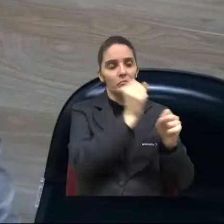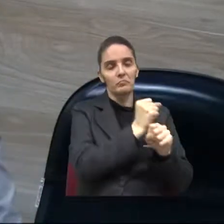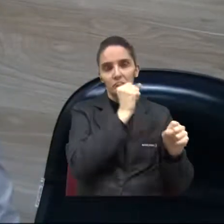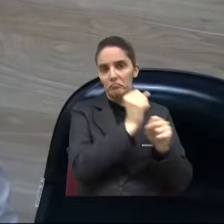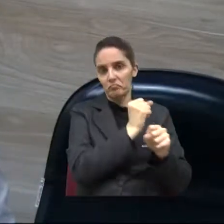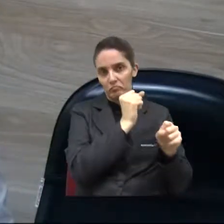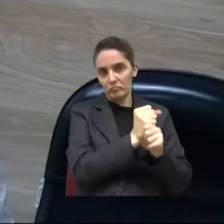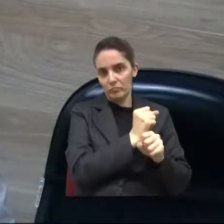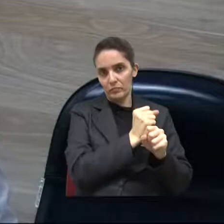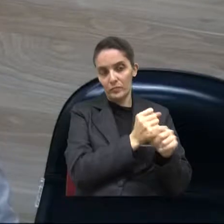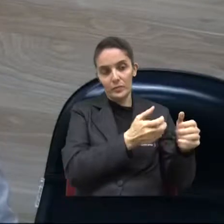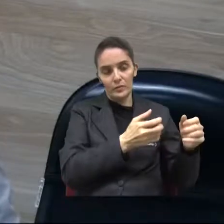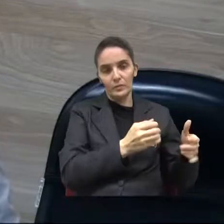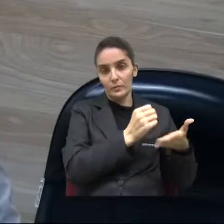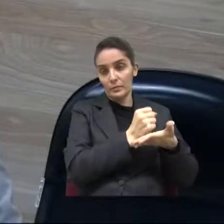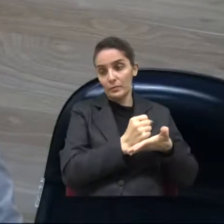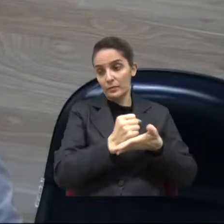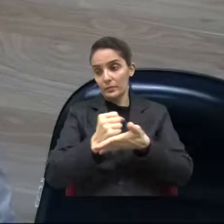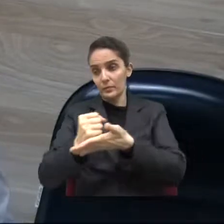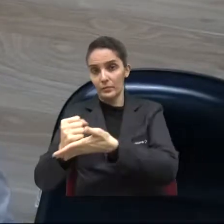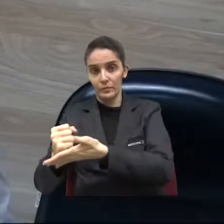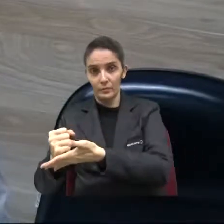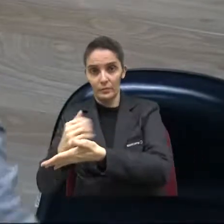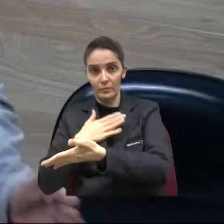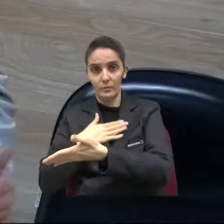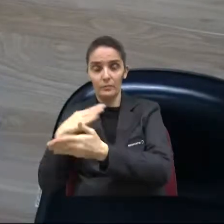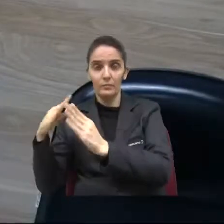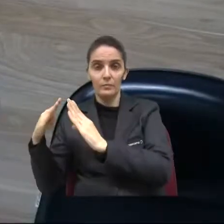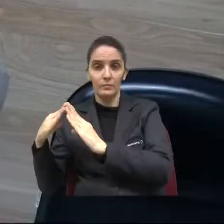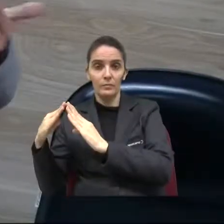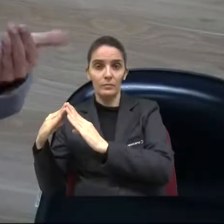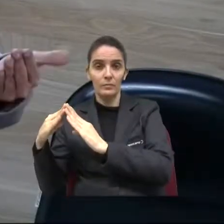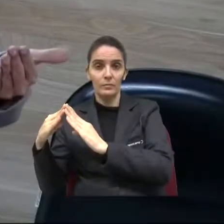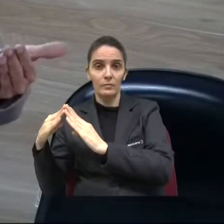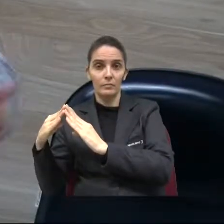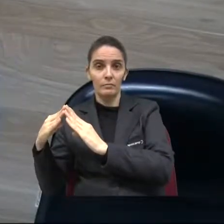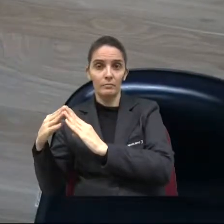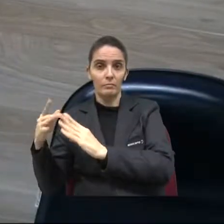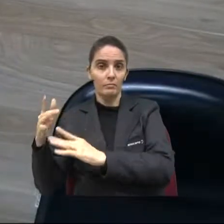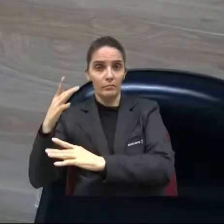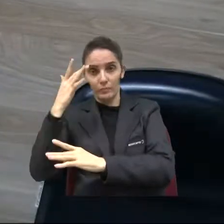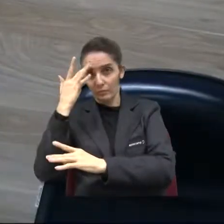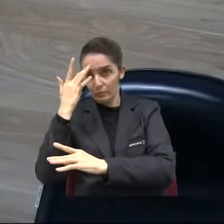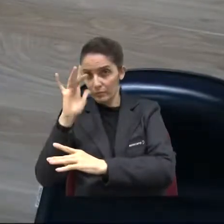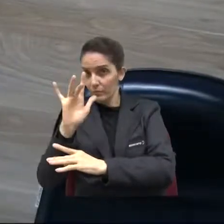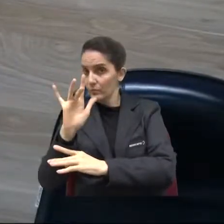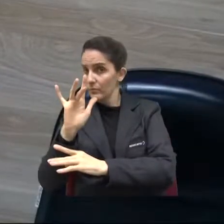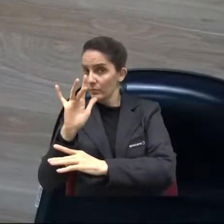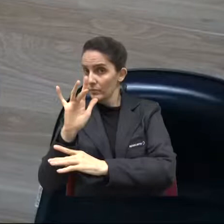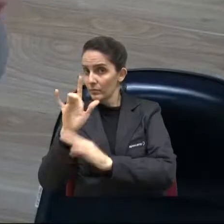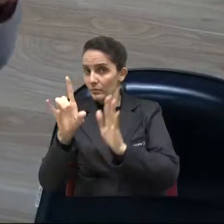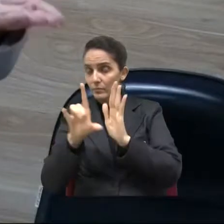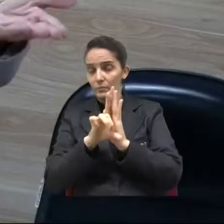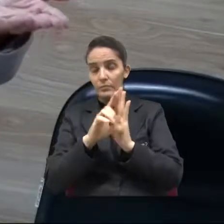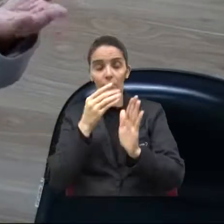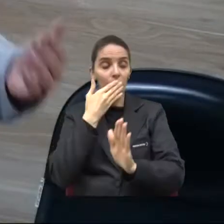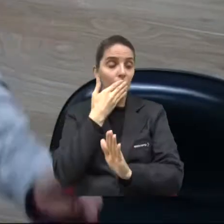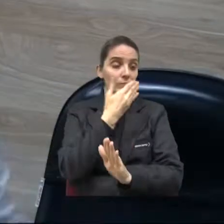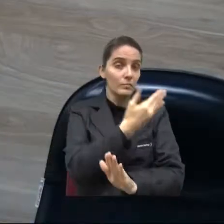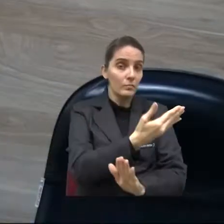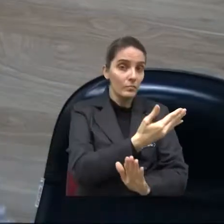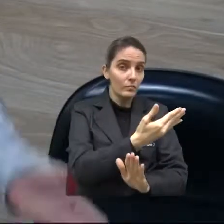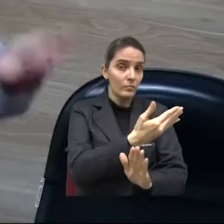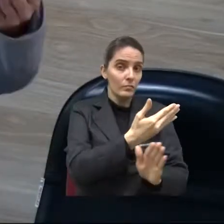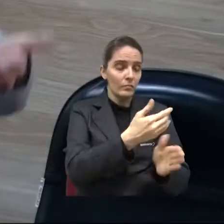vou levar até a minha casa, por desconhecimento, posso não pedir